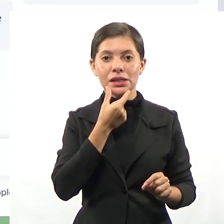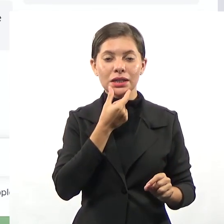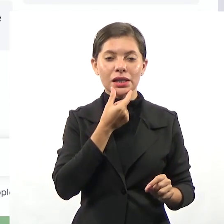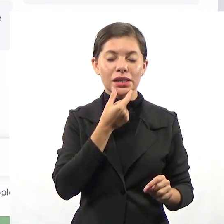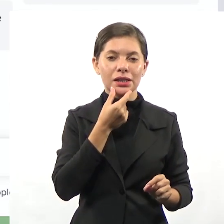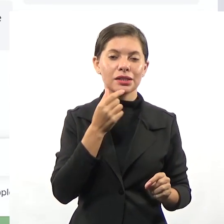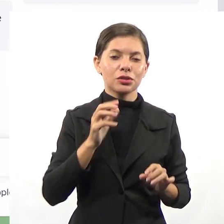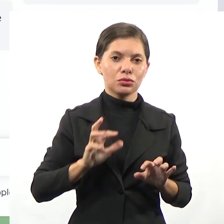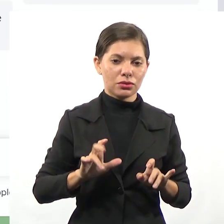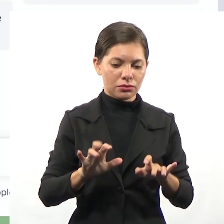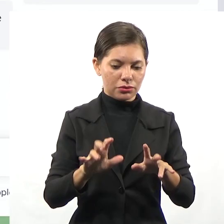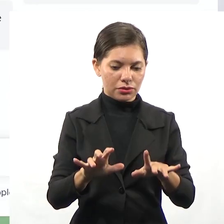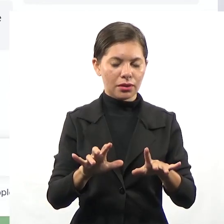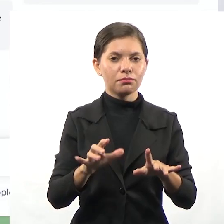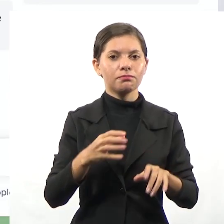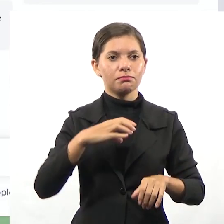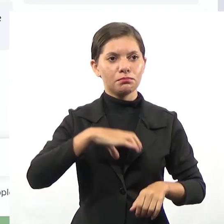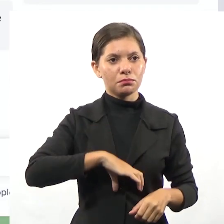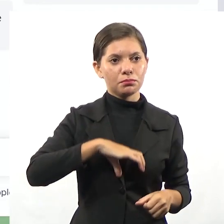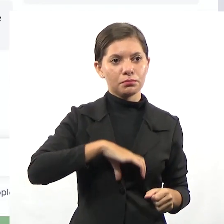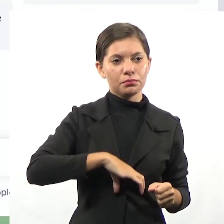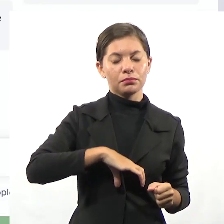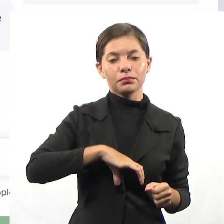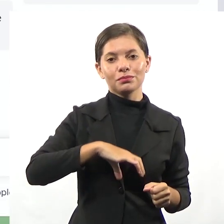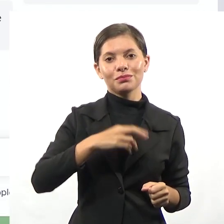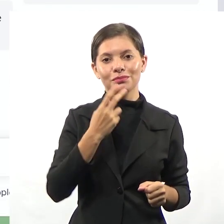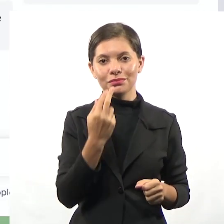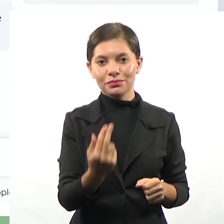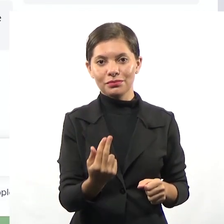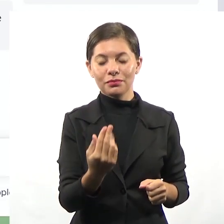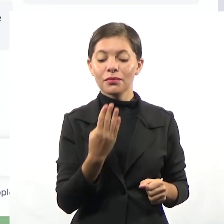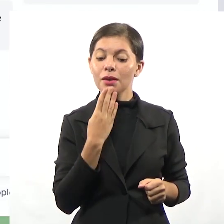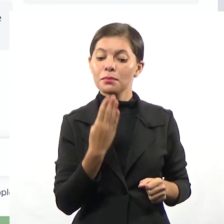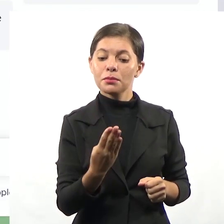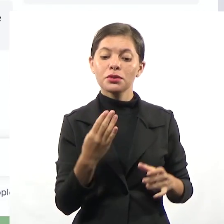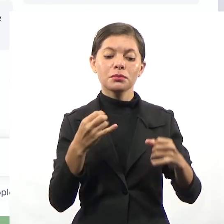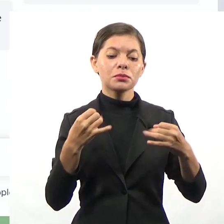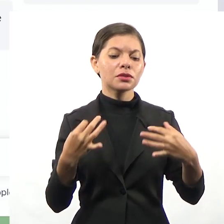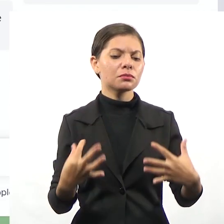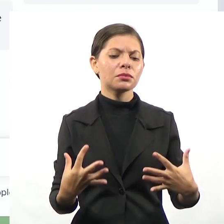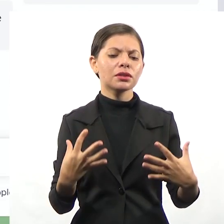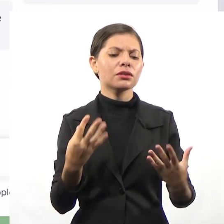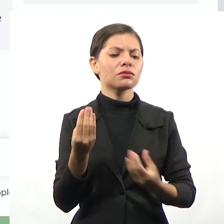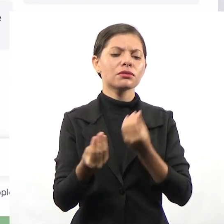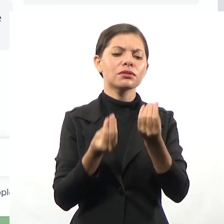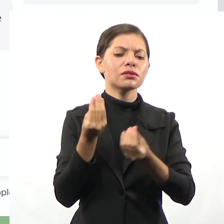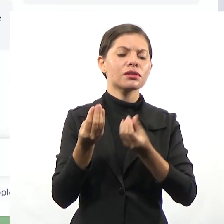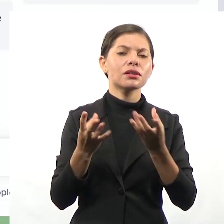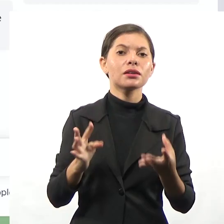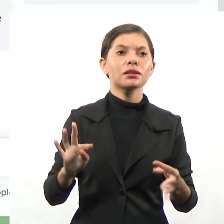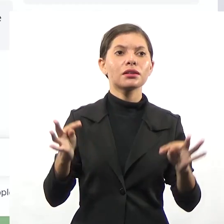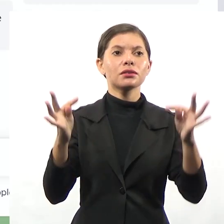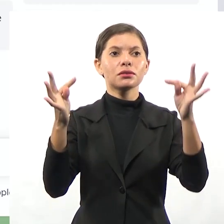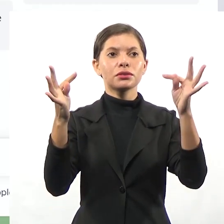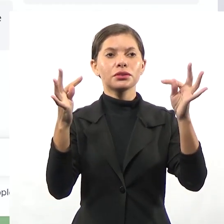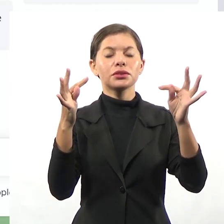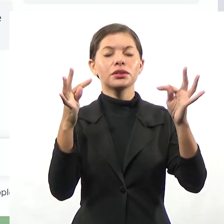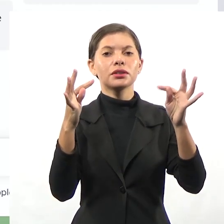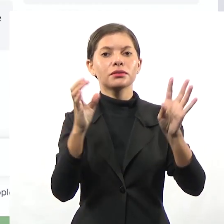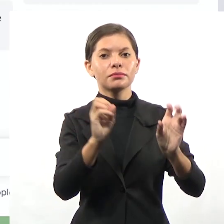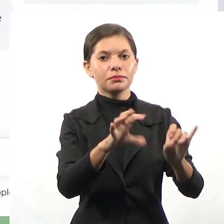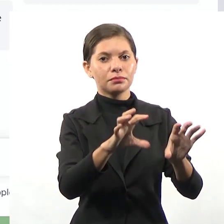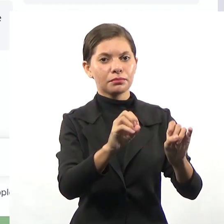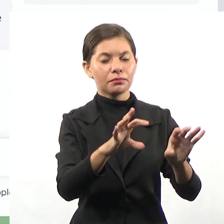português. Então, eu poderia pedir para ele, ó, me explique o que é tecnologias educacionais, ou o que é